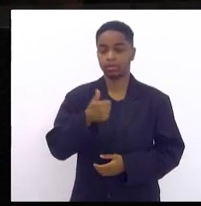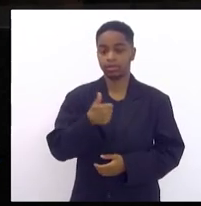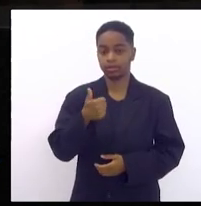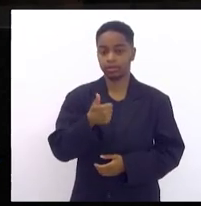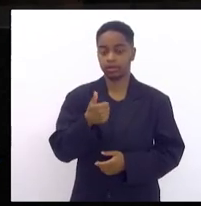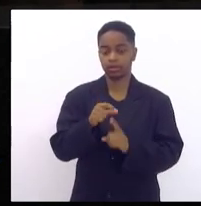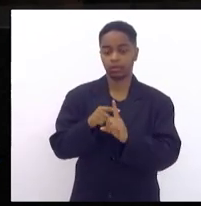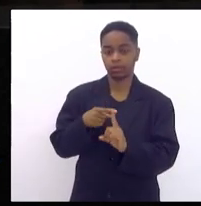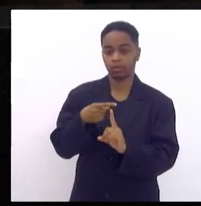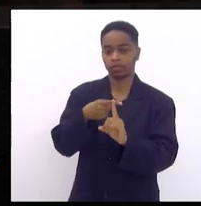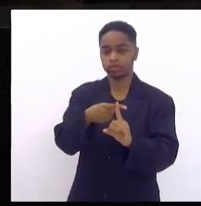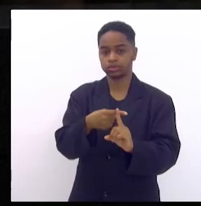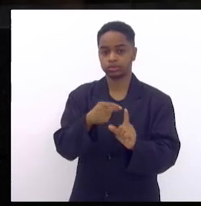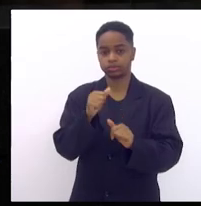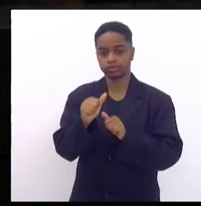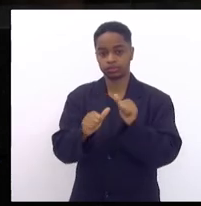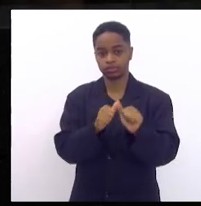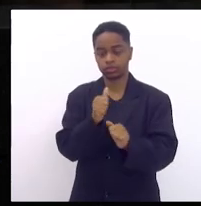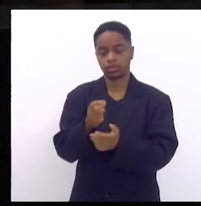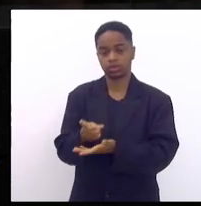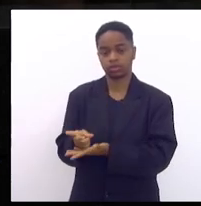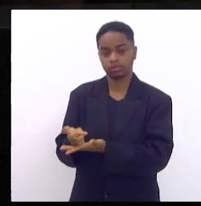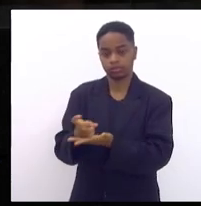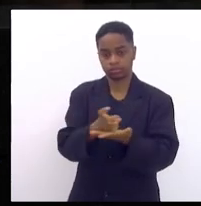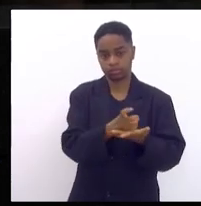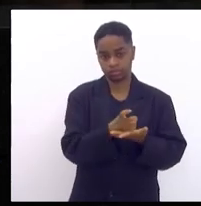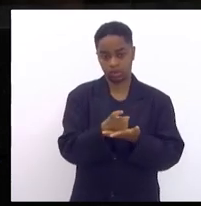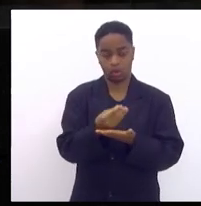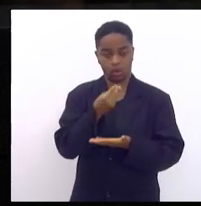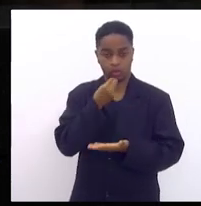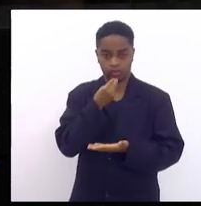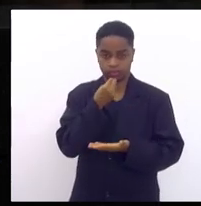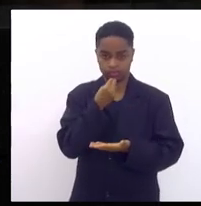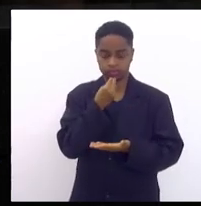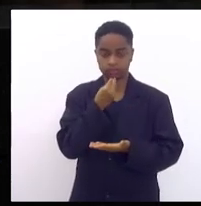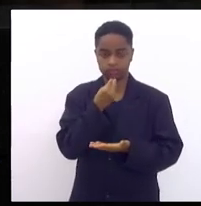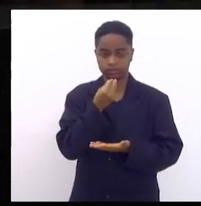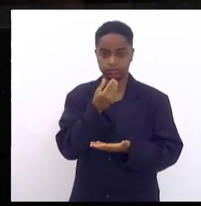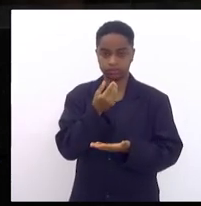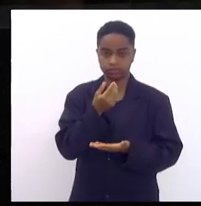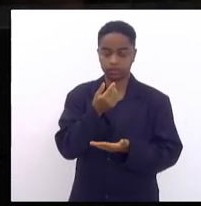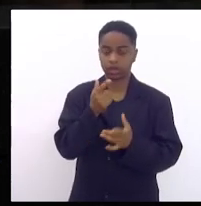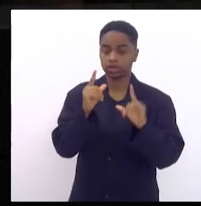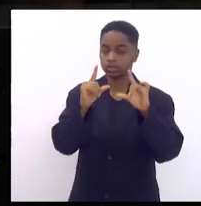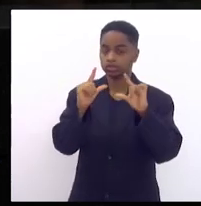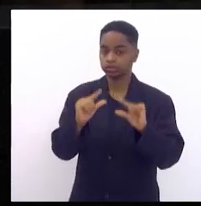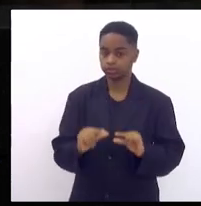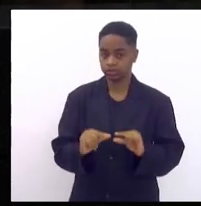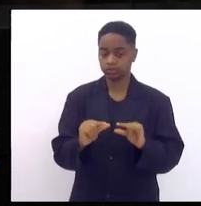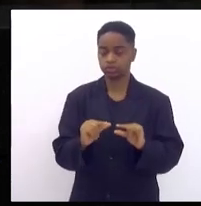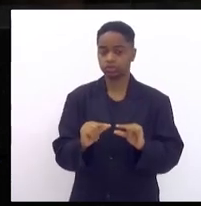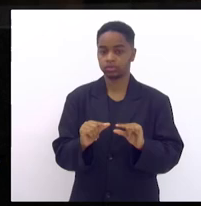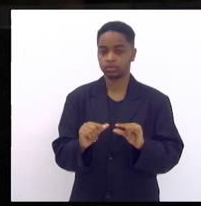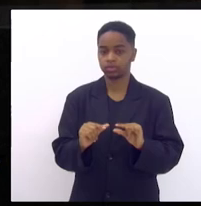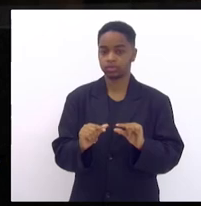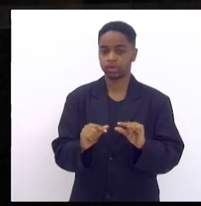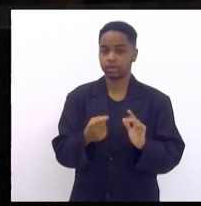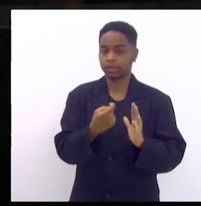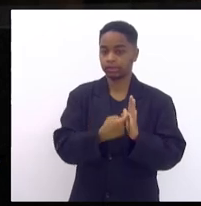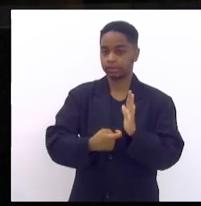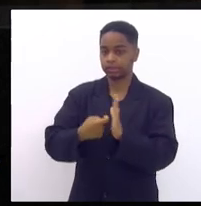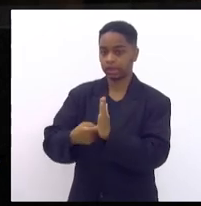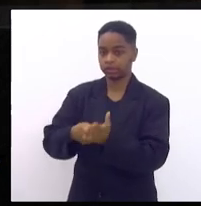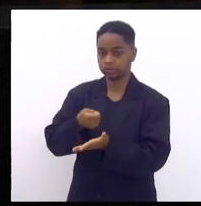reforma tributária será, inexoravelmente, né, a diminuição de tributos e